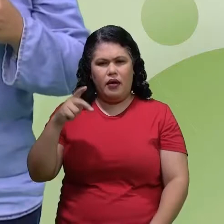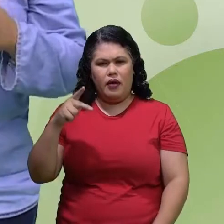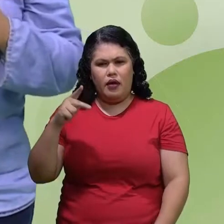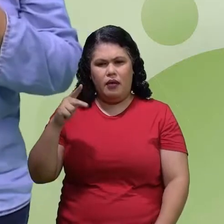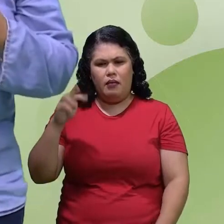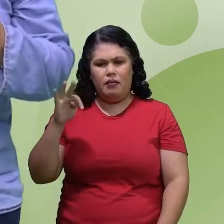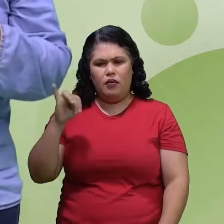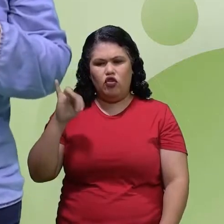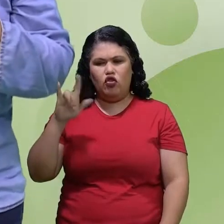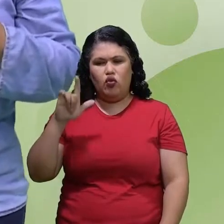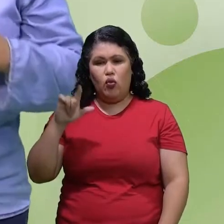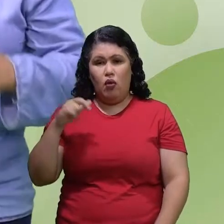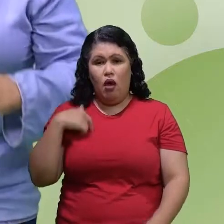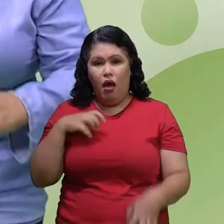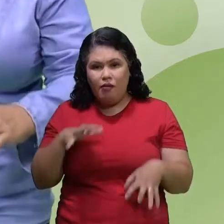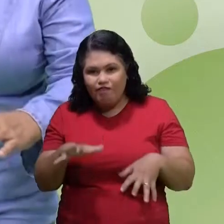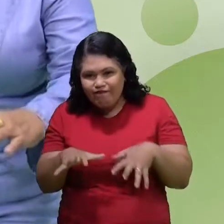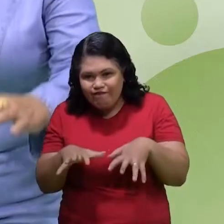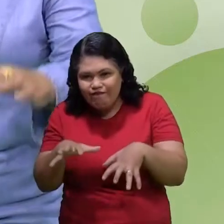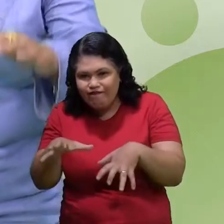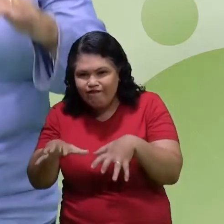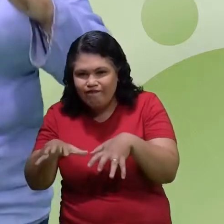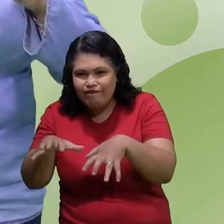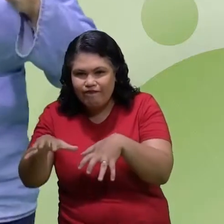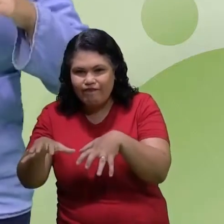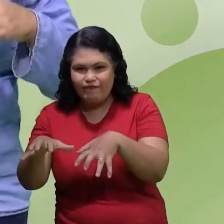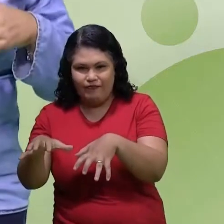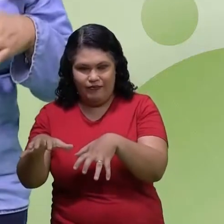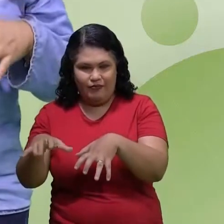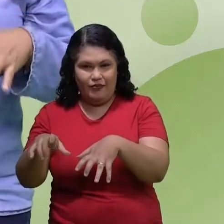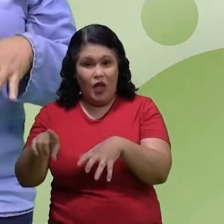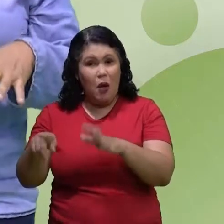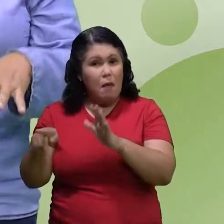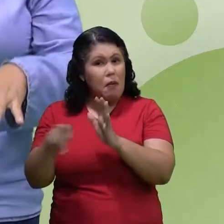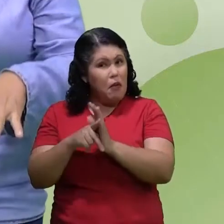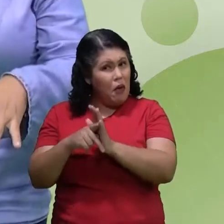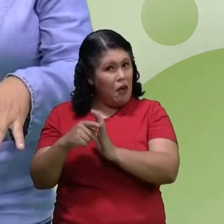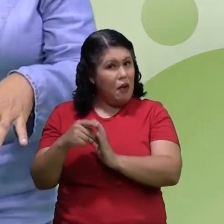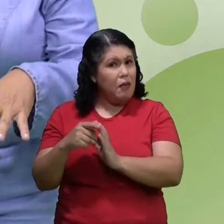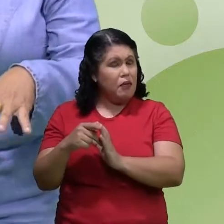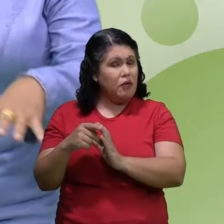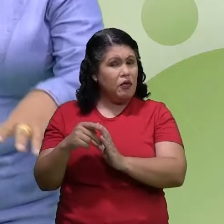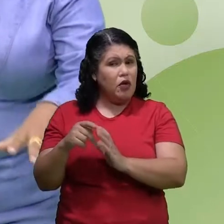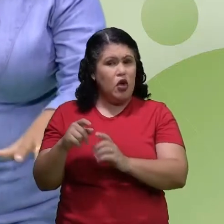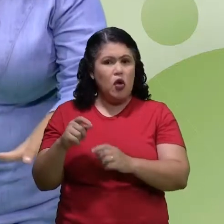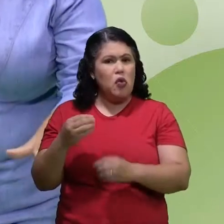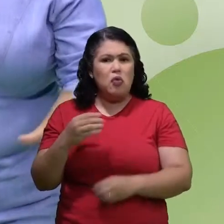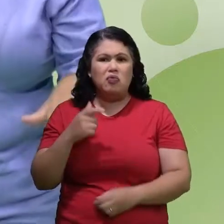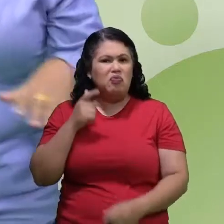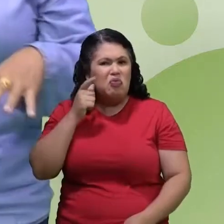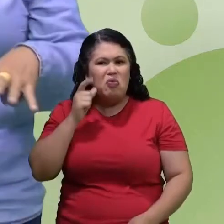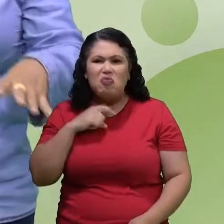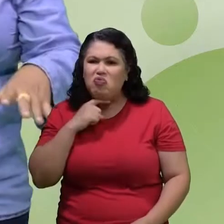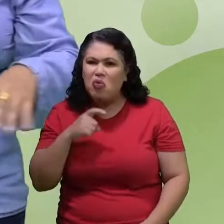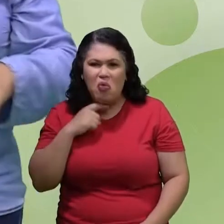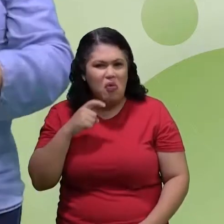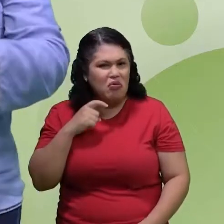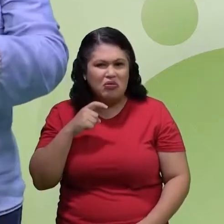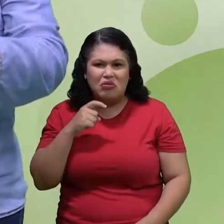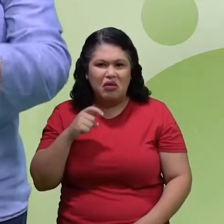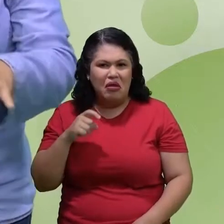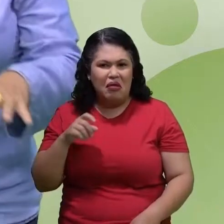é porque eles rastejam, né? Eles não têm a estrutura de nadar,